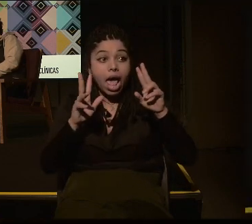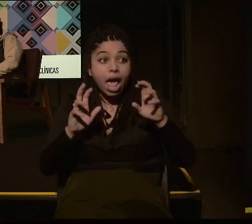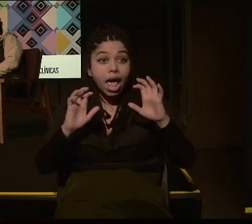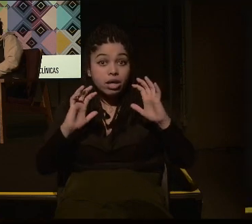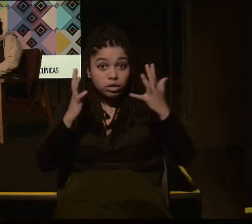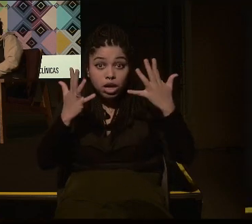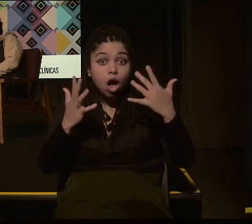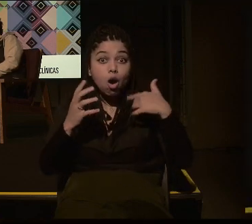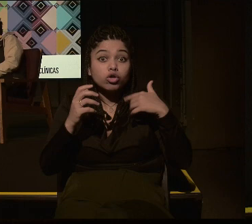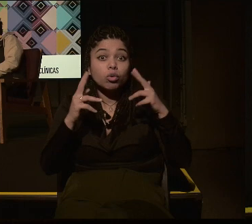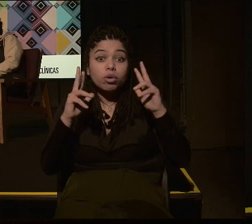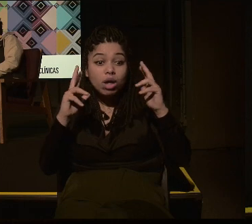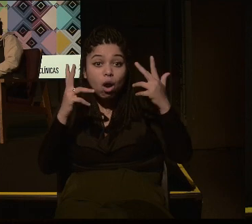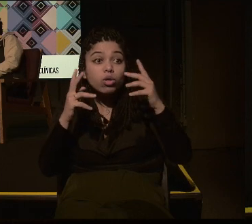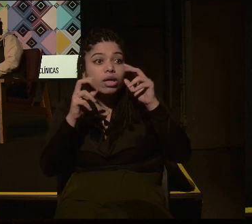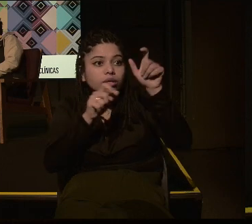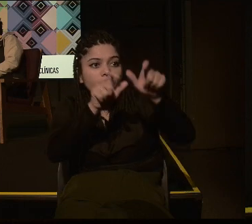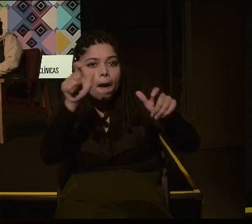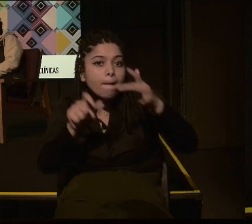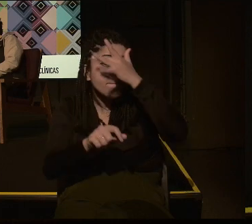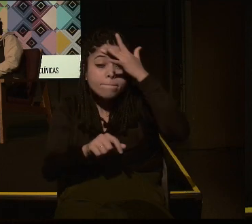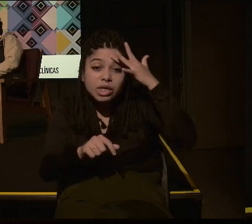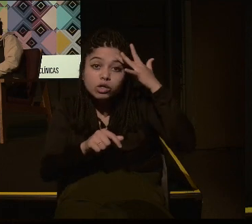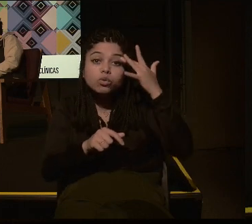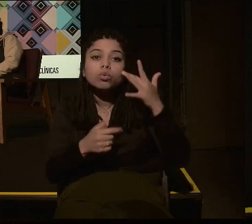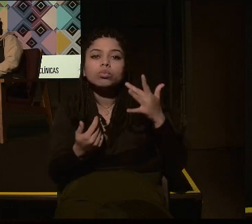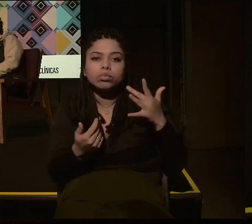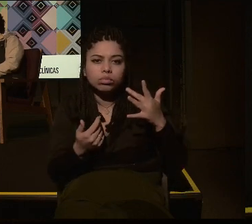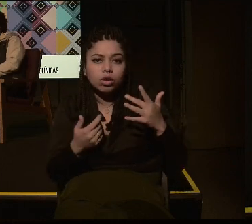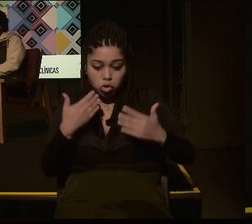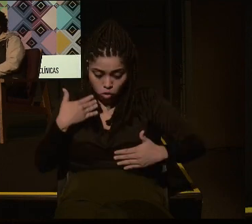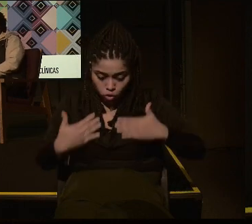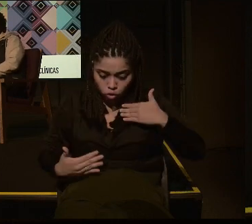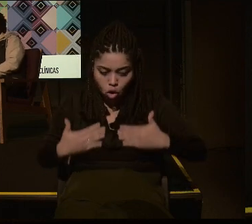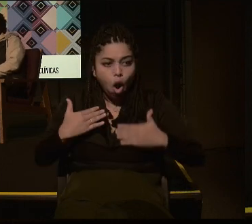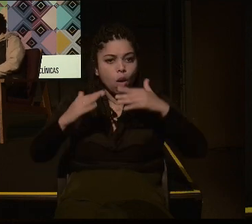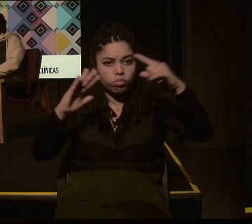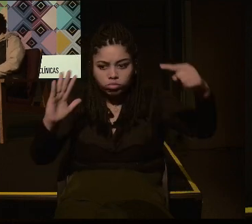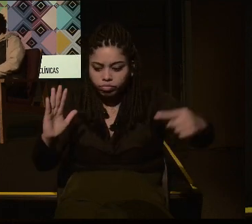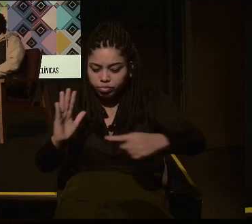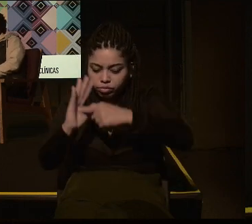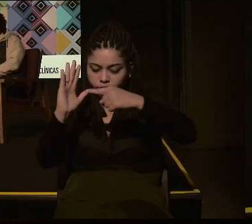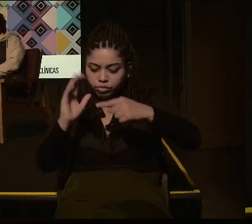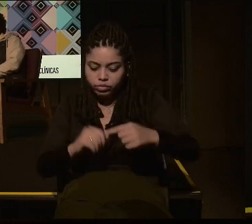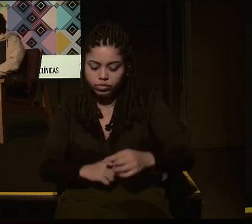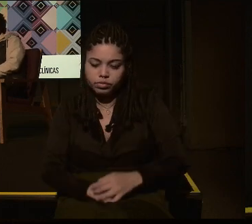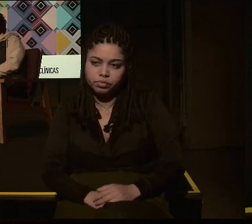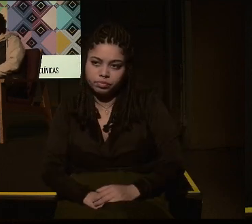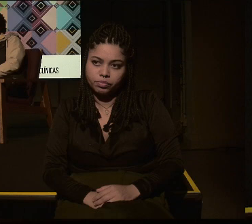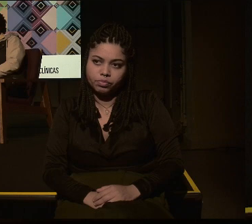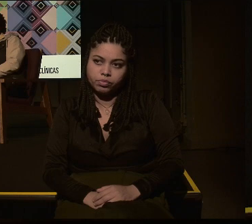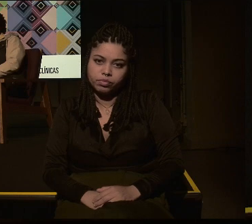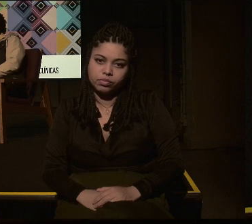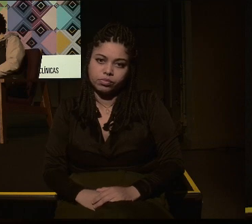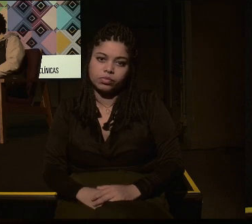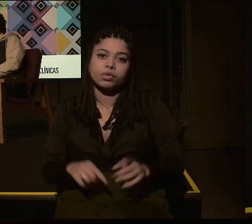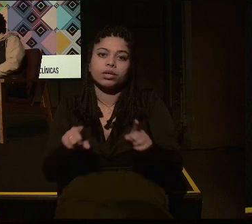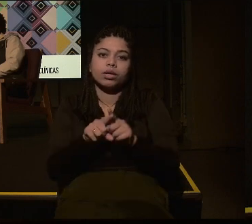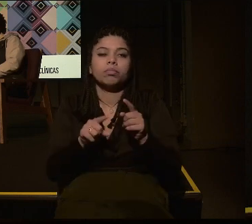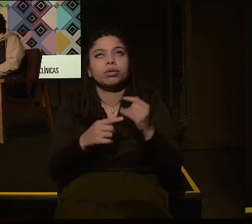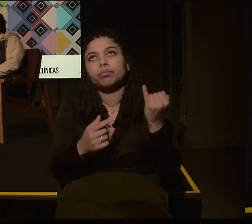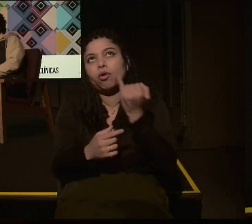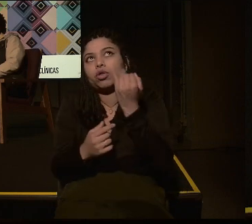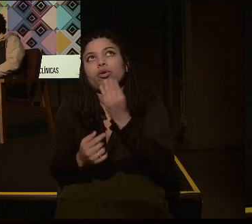na intervenção dos corpos, né? Que vão se colocando para fazer essas denúncias. E como talvez isso seja importante,